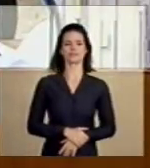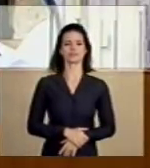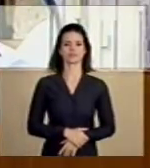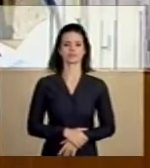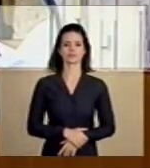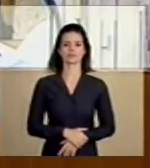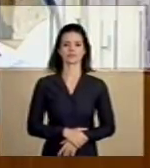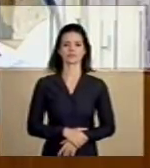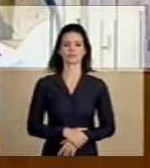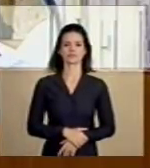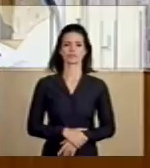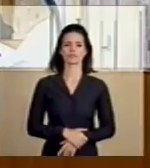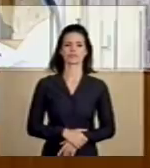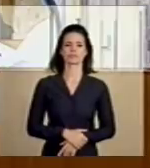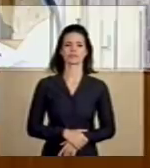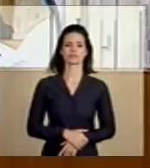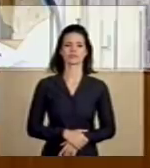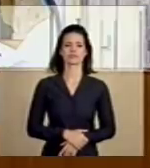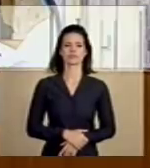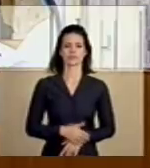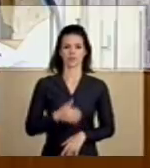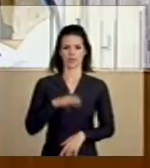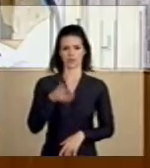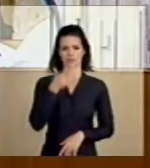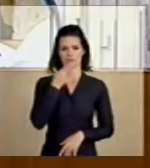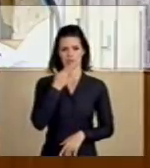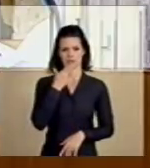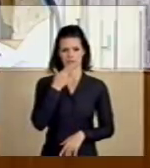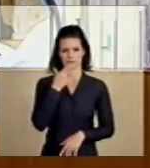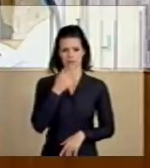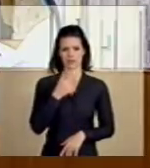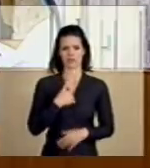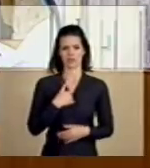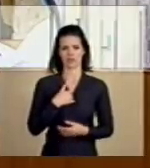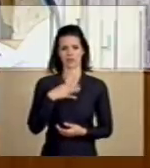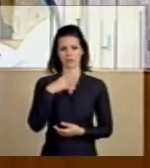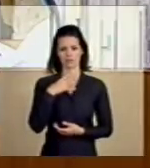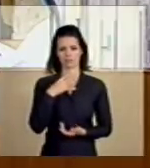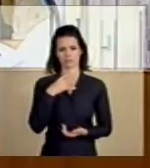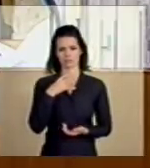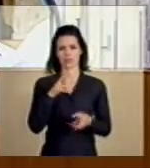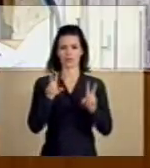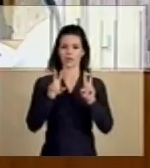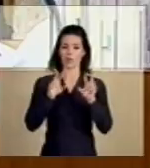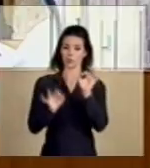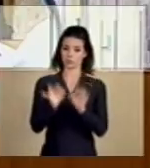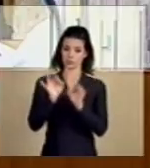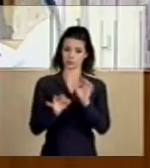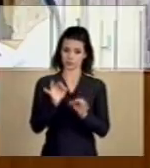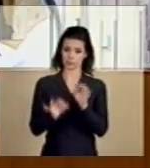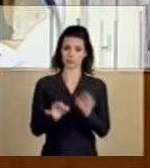ministros, também eu considero, como já fui aqui exposto amplamente, que este é um julgamento que marca mais